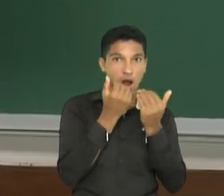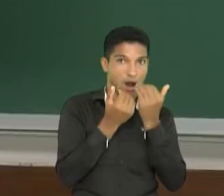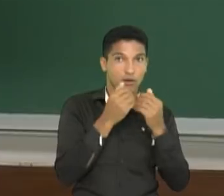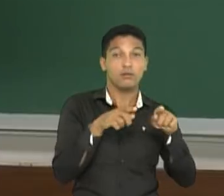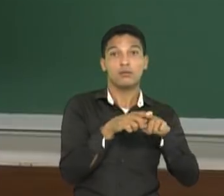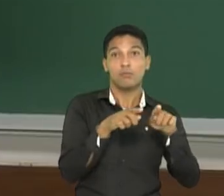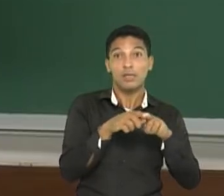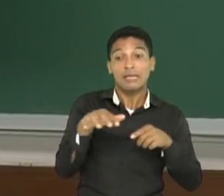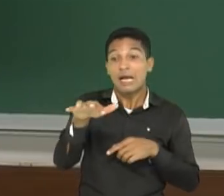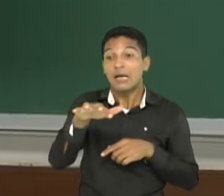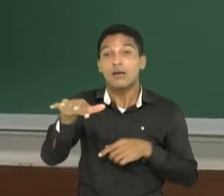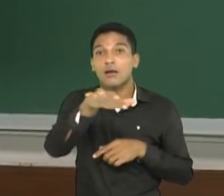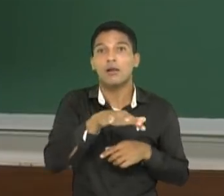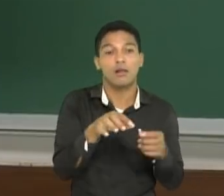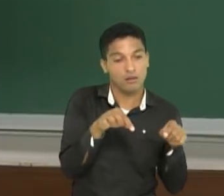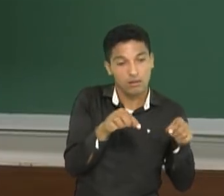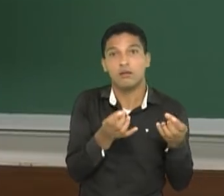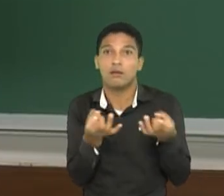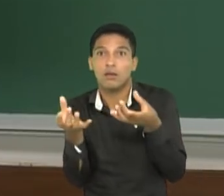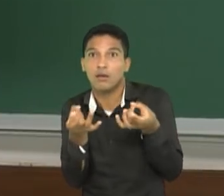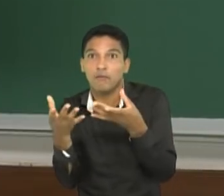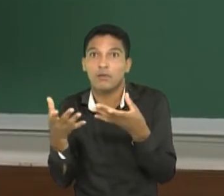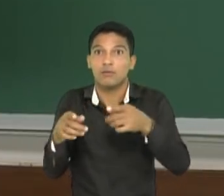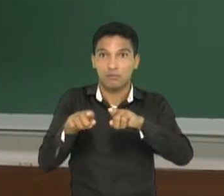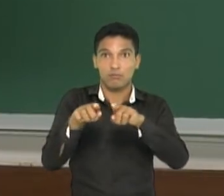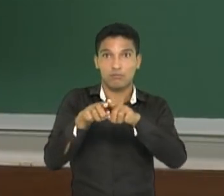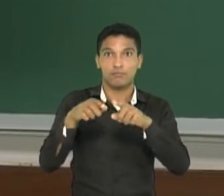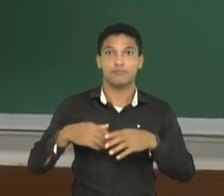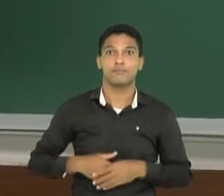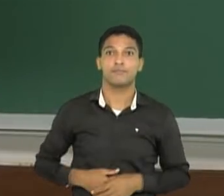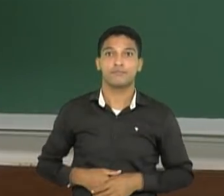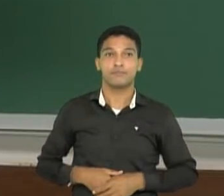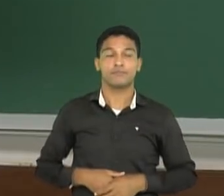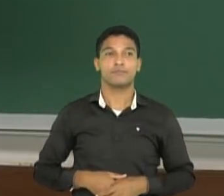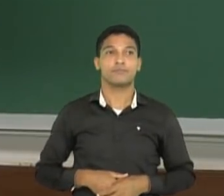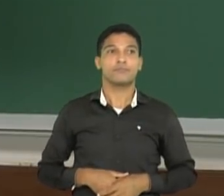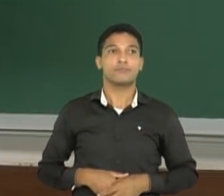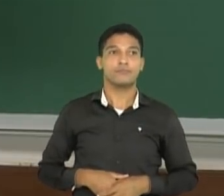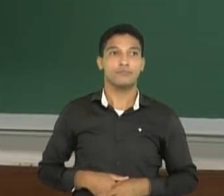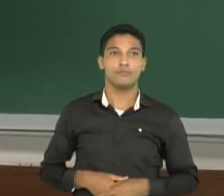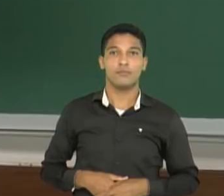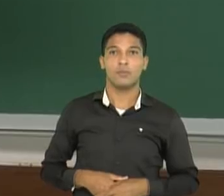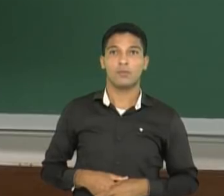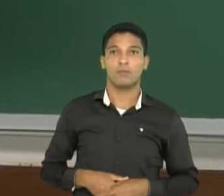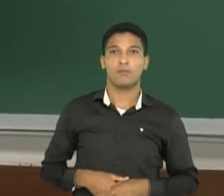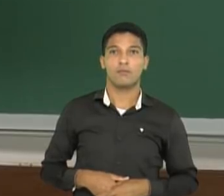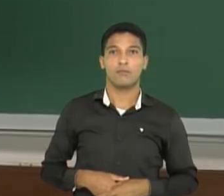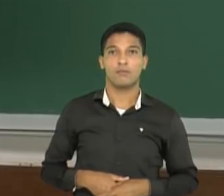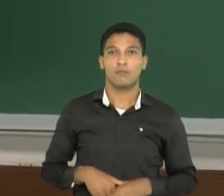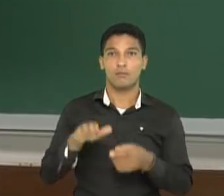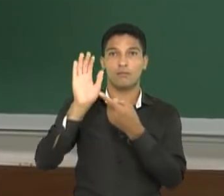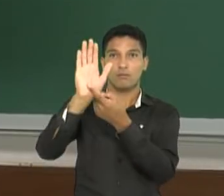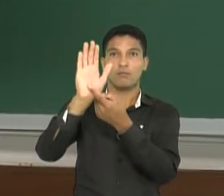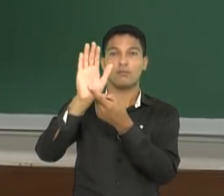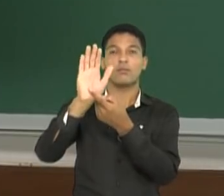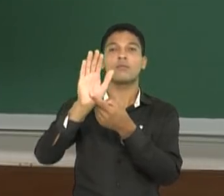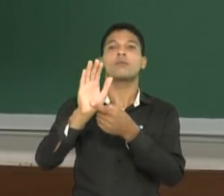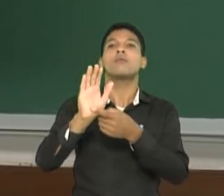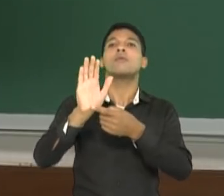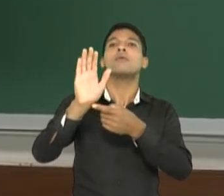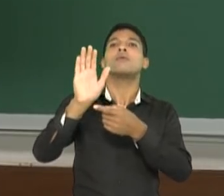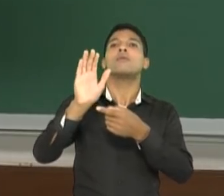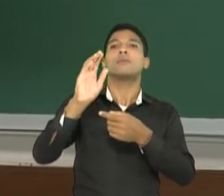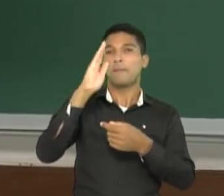mesmo, certo? E aí, aqui mostra para nós uma ideia dos principais itens da atividade